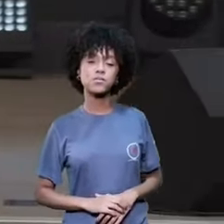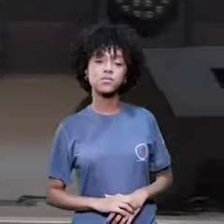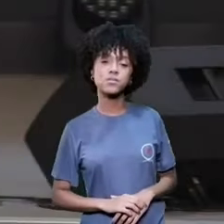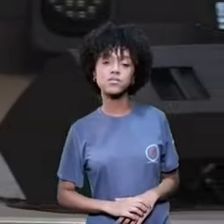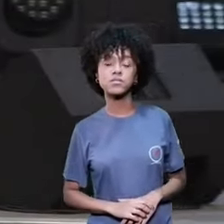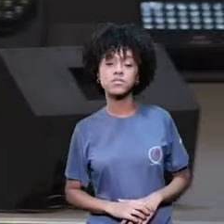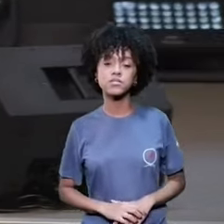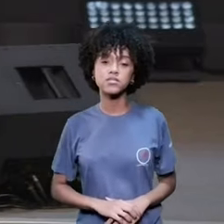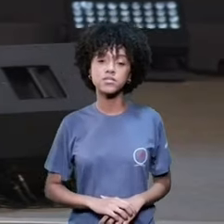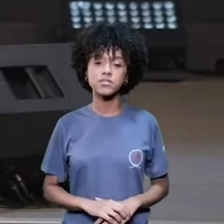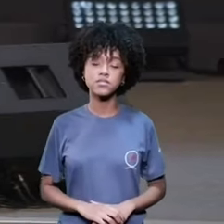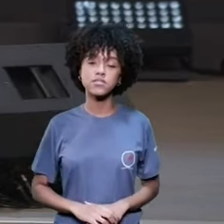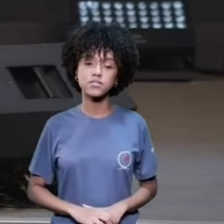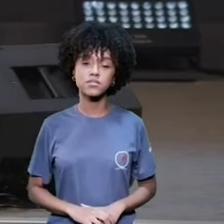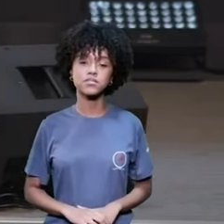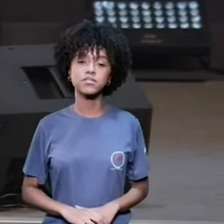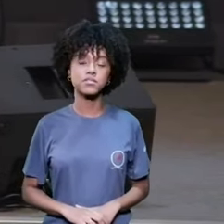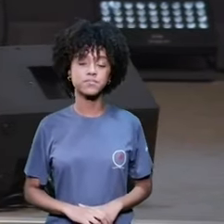Uau.